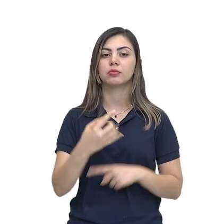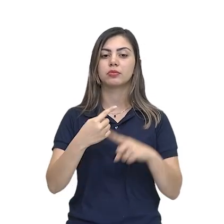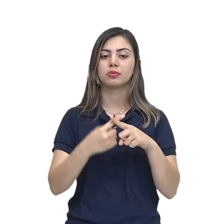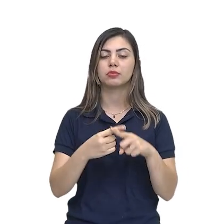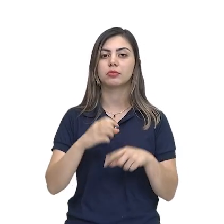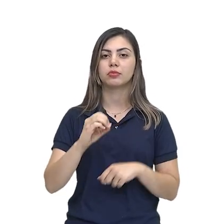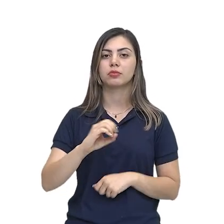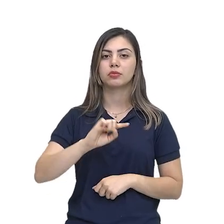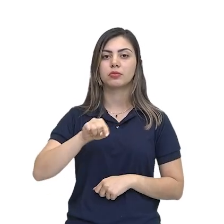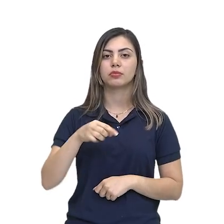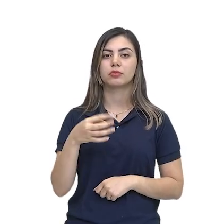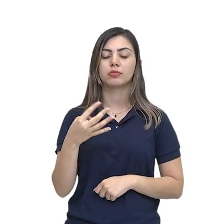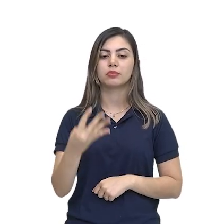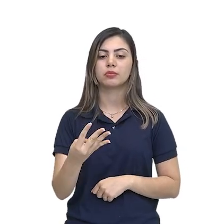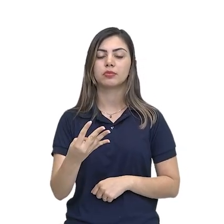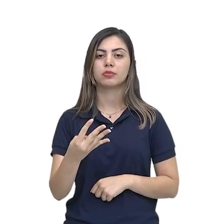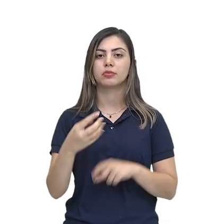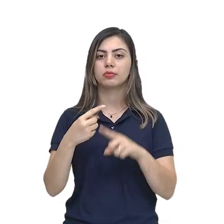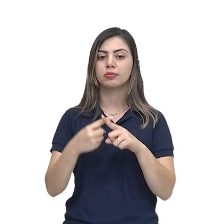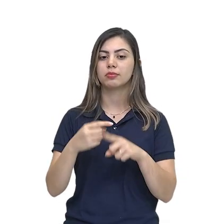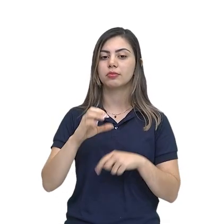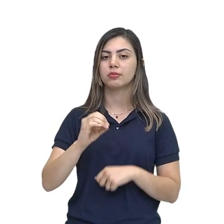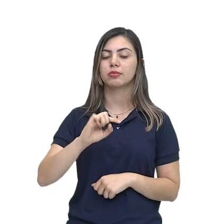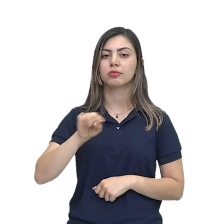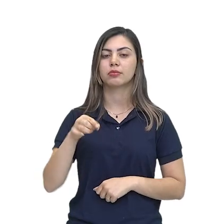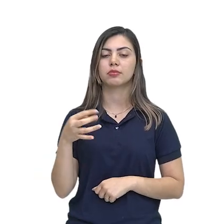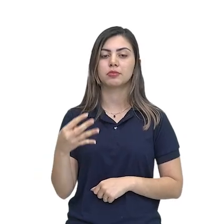0,4 vezes, que é o pontinho,